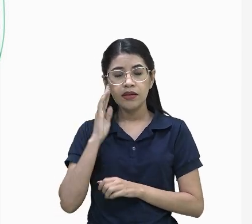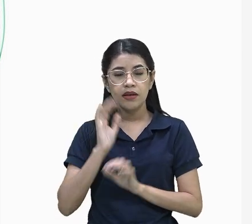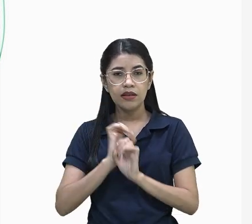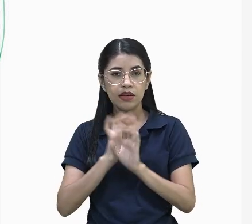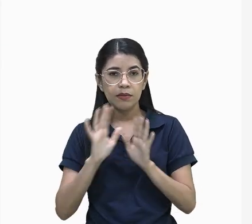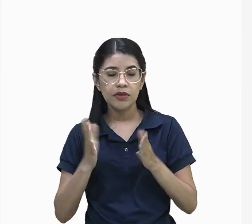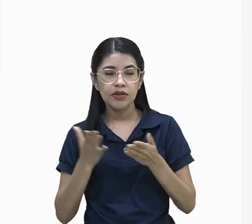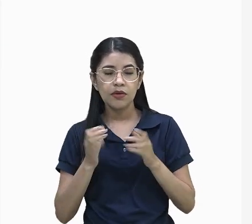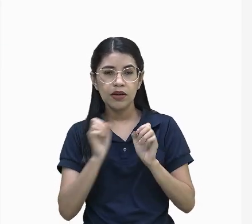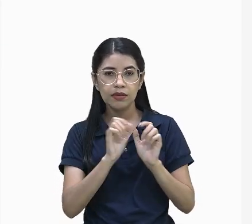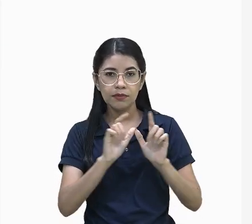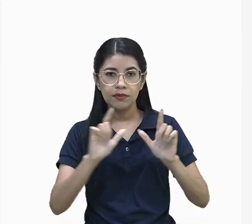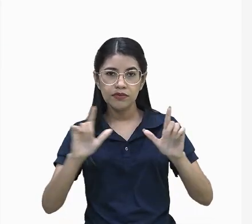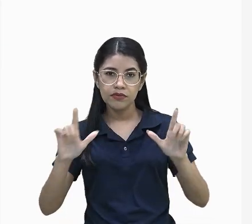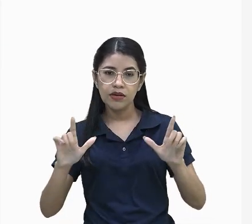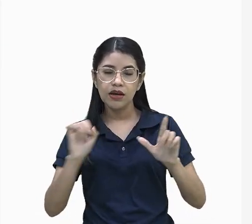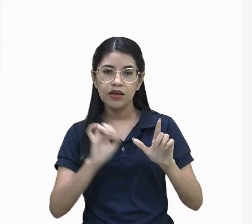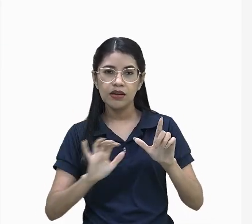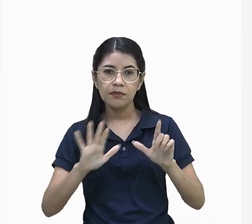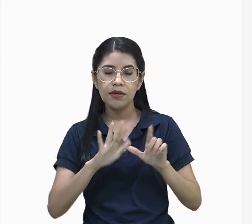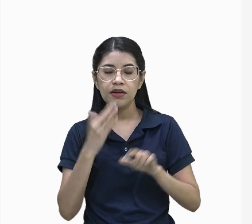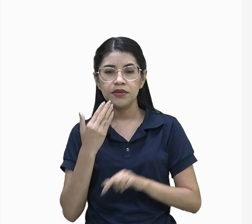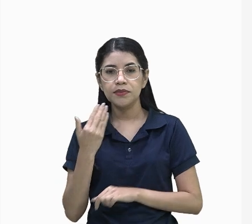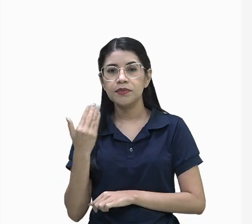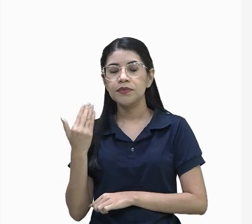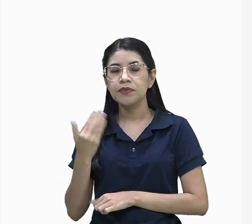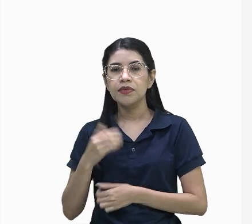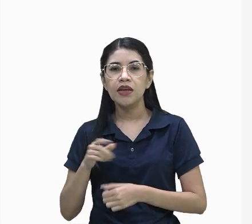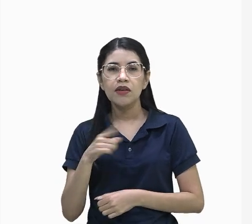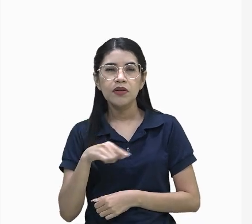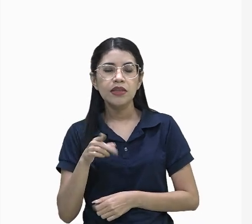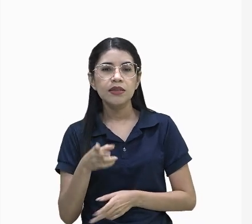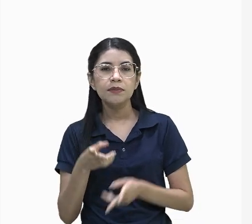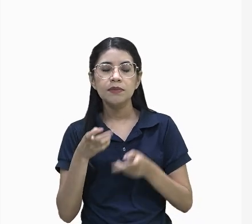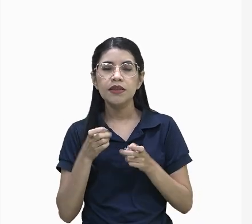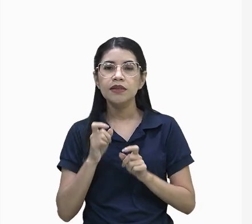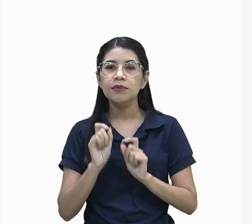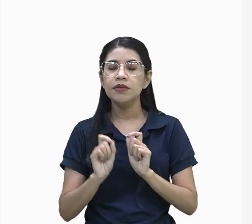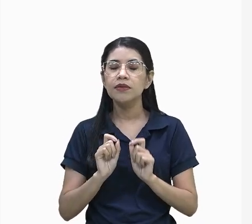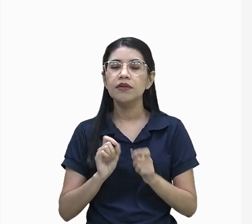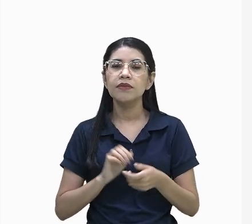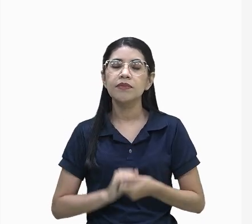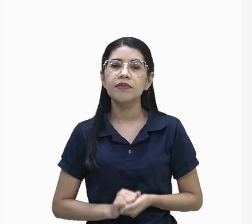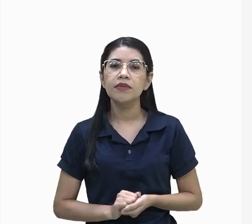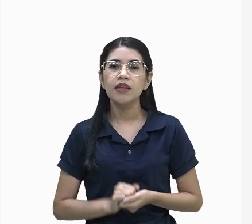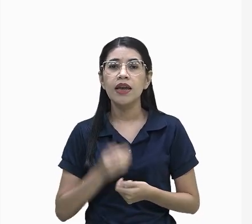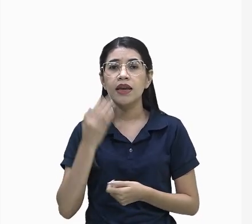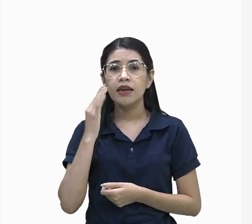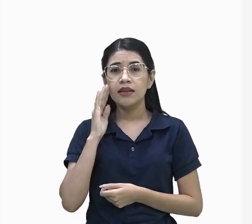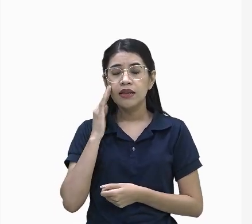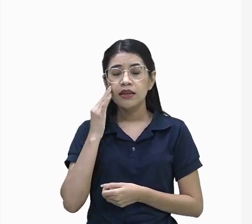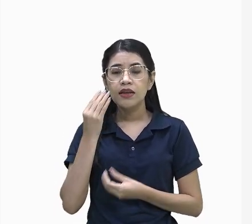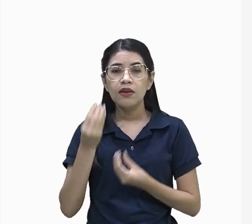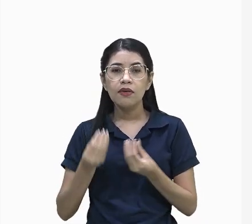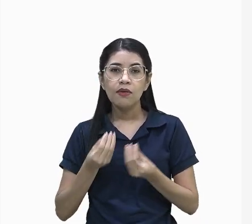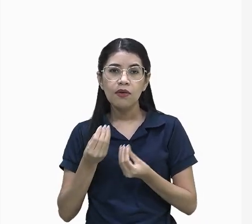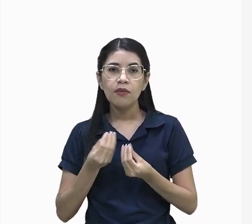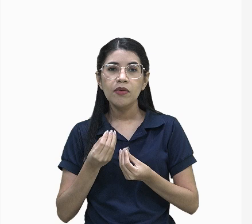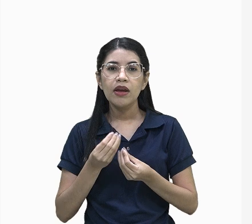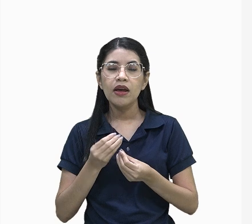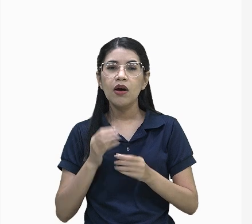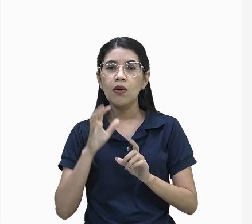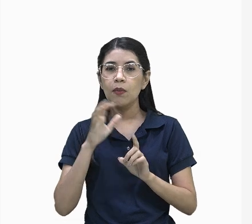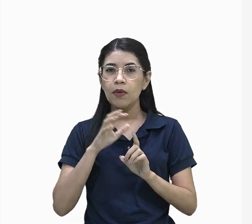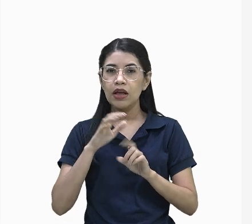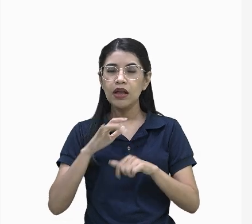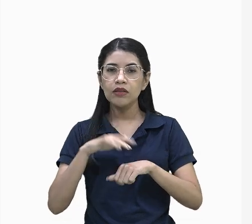vamos ampliar essa imagem que vocês estão visualizando, aí vocês vão ter uma noção de memória do que é o estímulo através